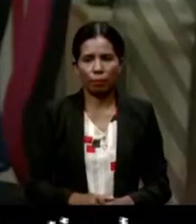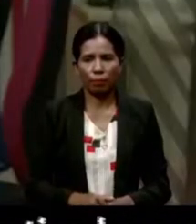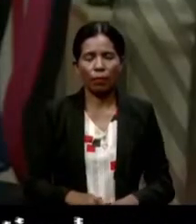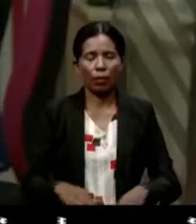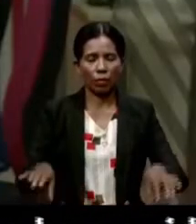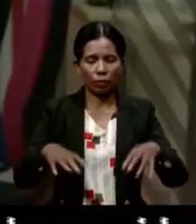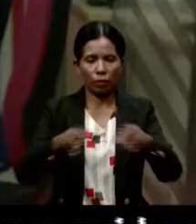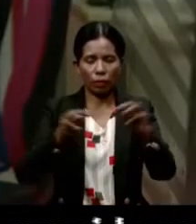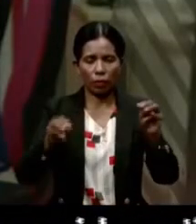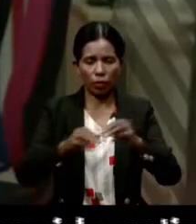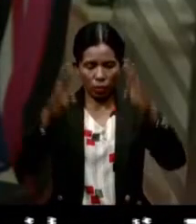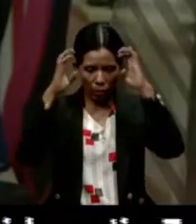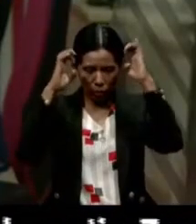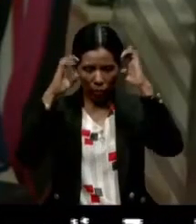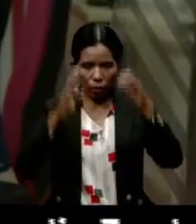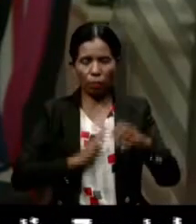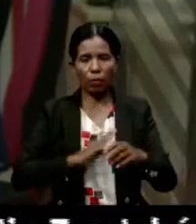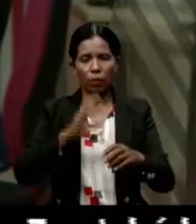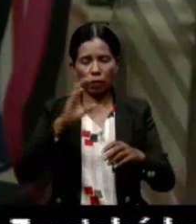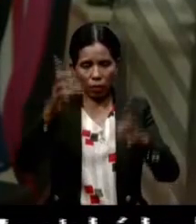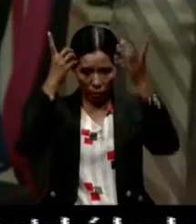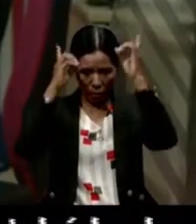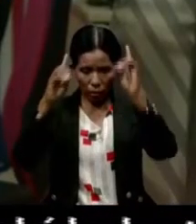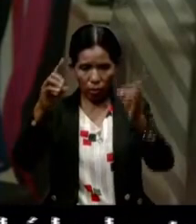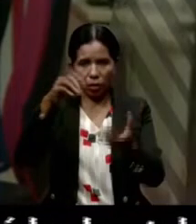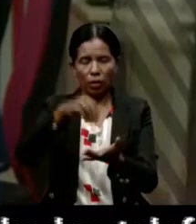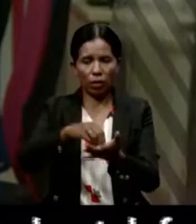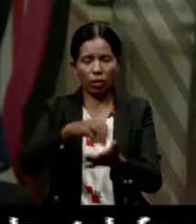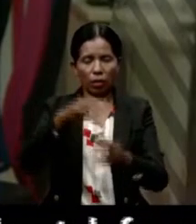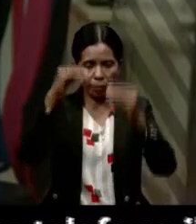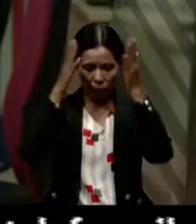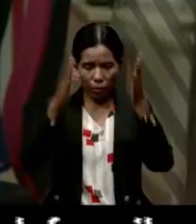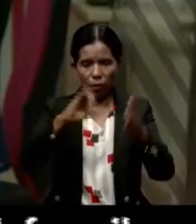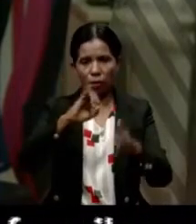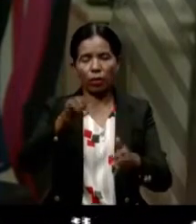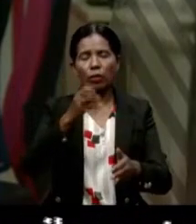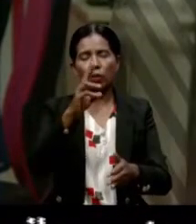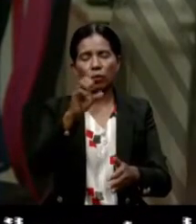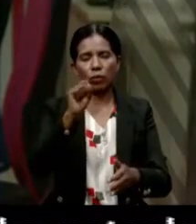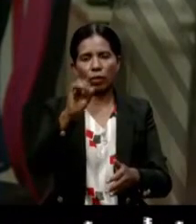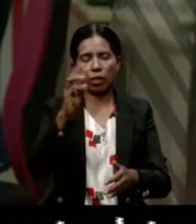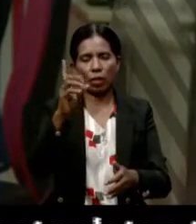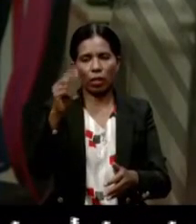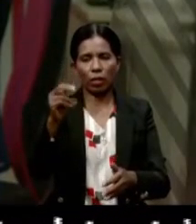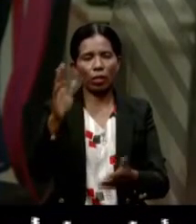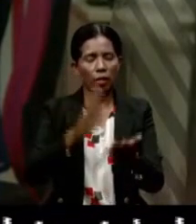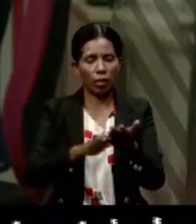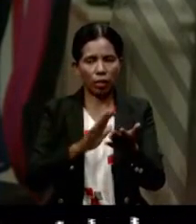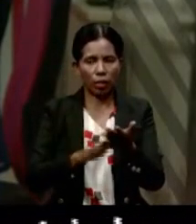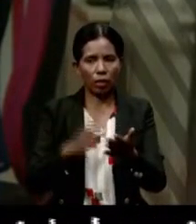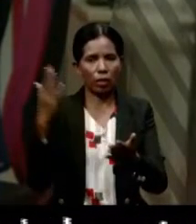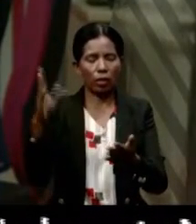Serviço Municipal de Educação Baucau decide coloca provisoriamente a professora Susana Batista Freitas e a Escola